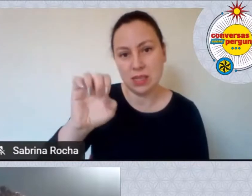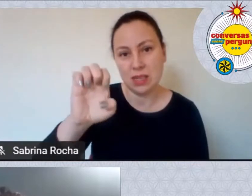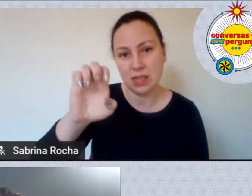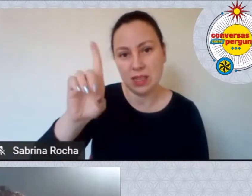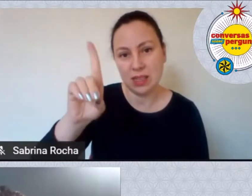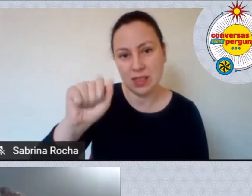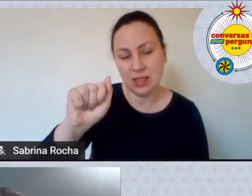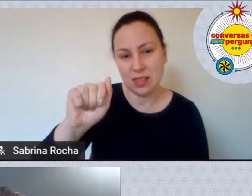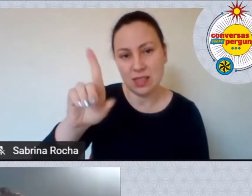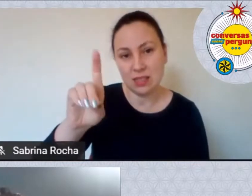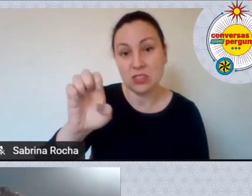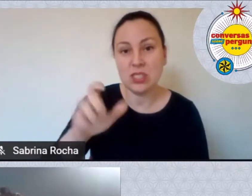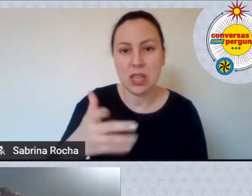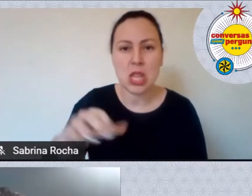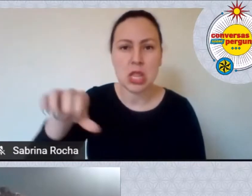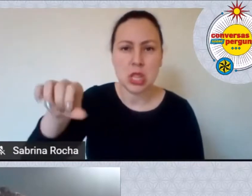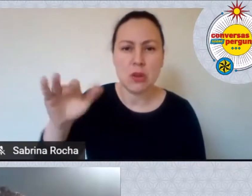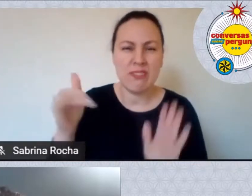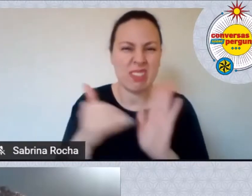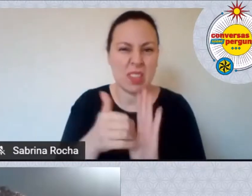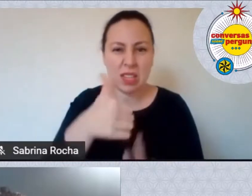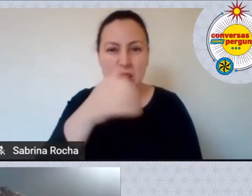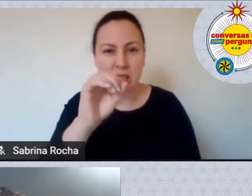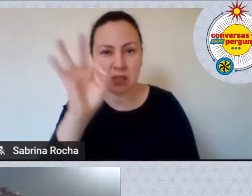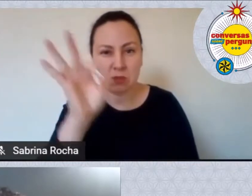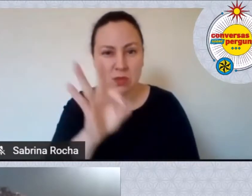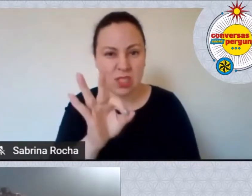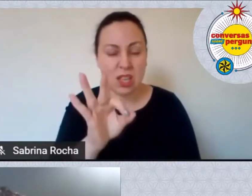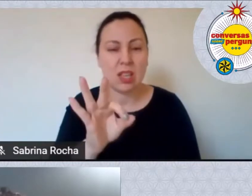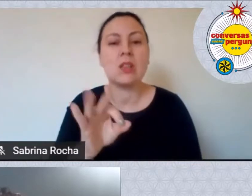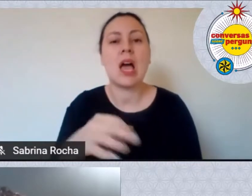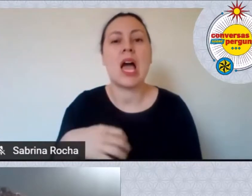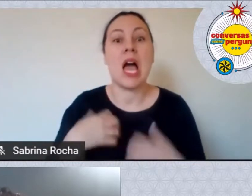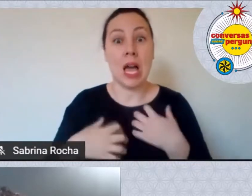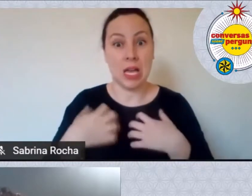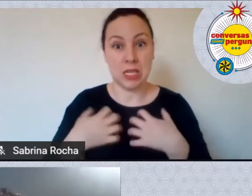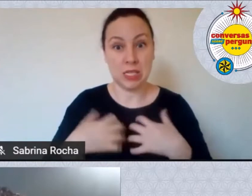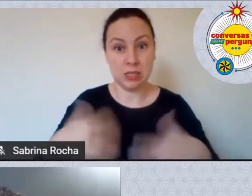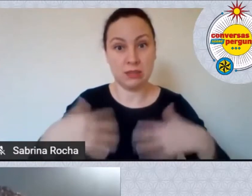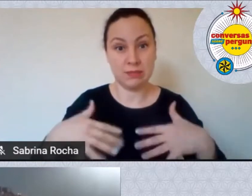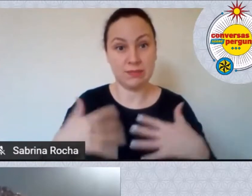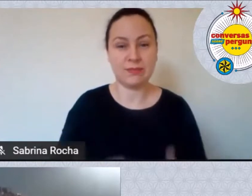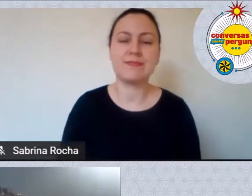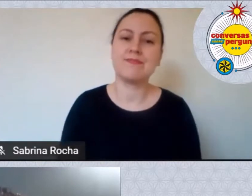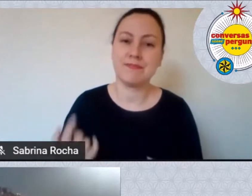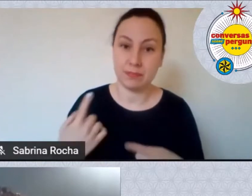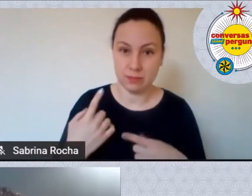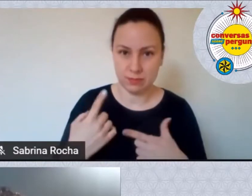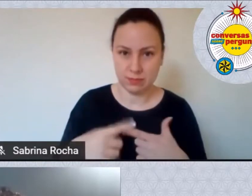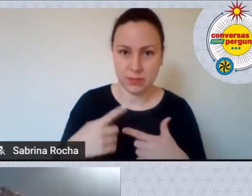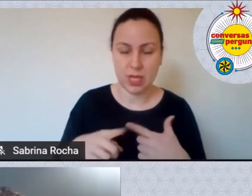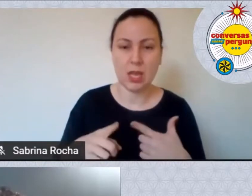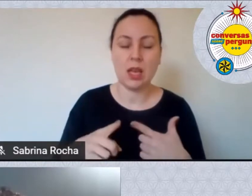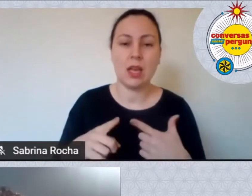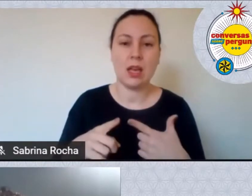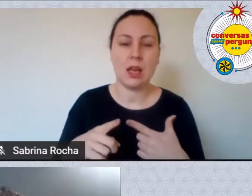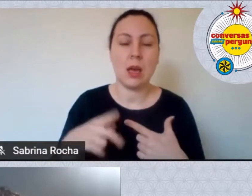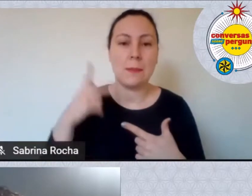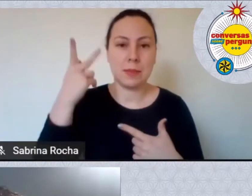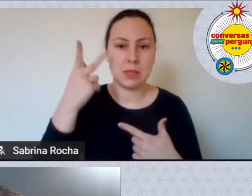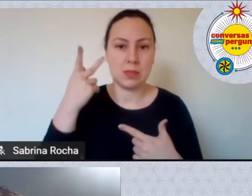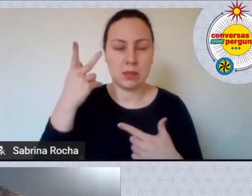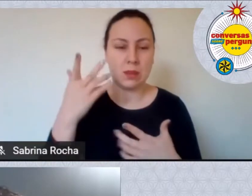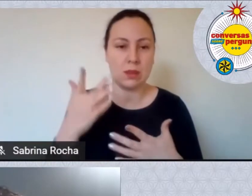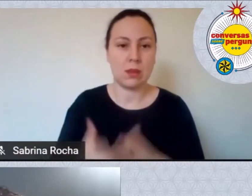e 10% da população brasileira convivendo com ansiedade, eu estou falando como um transtorno, né, claro. Eu imagino que nós